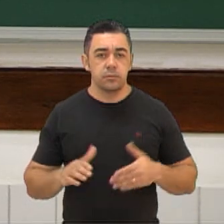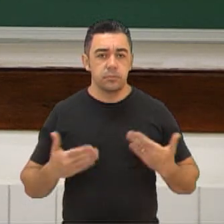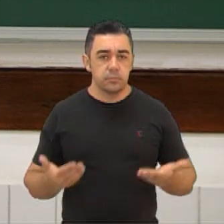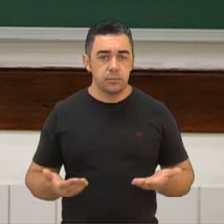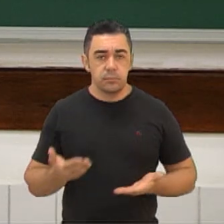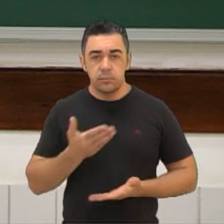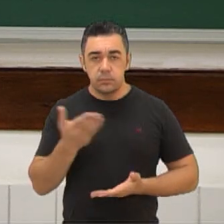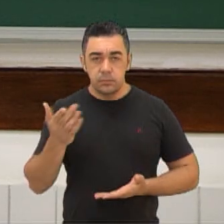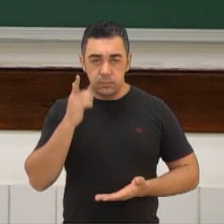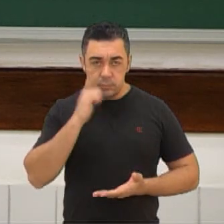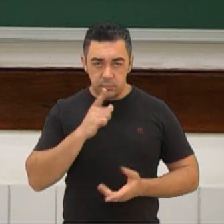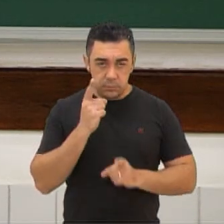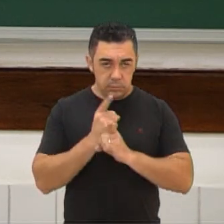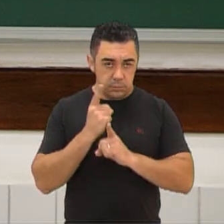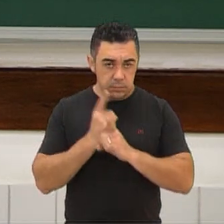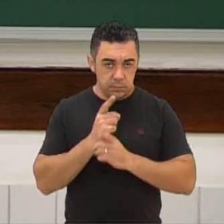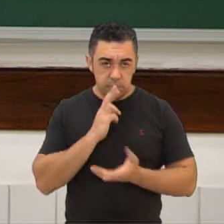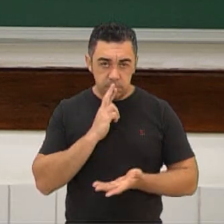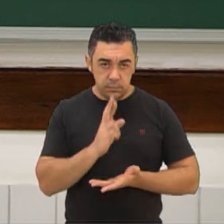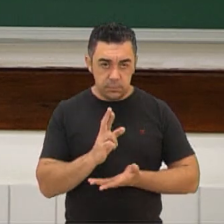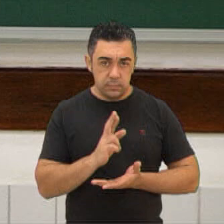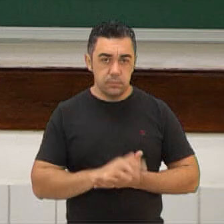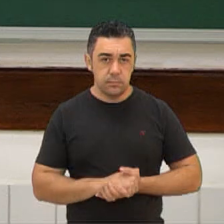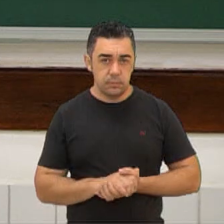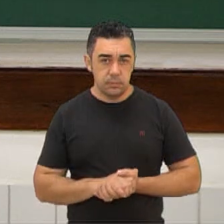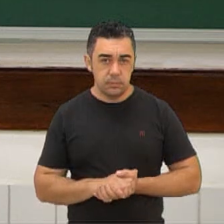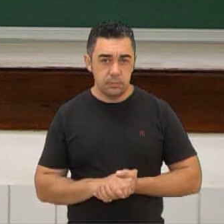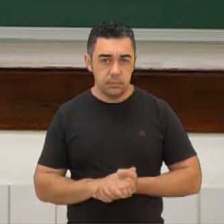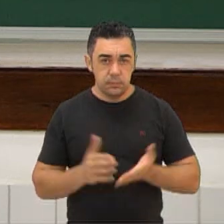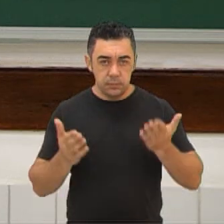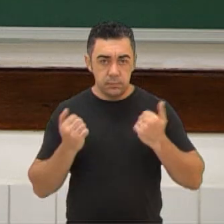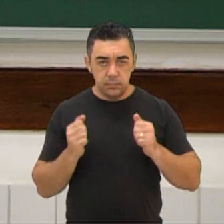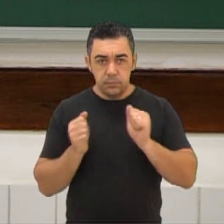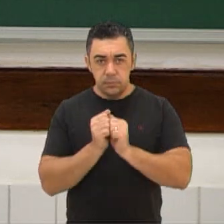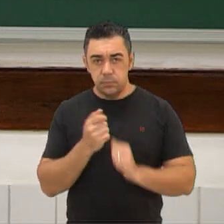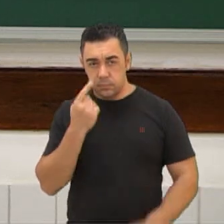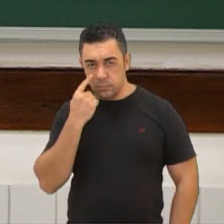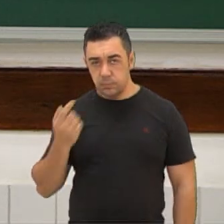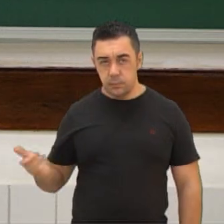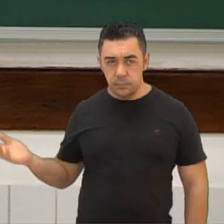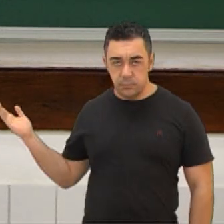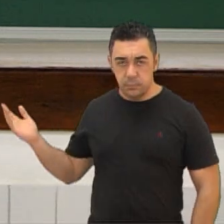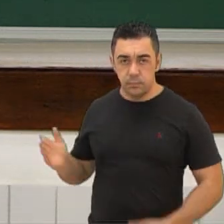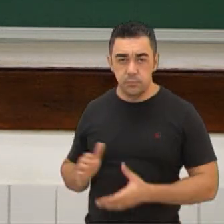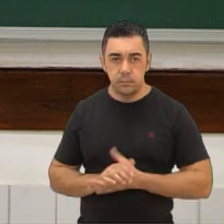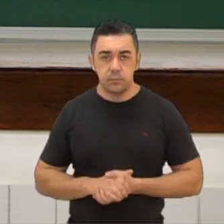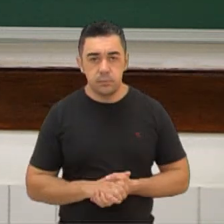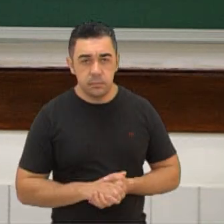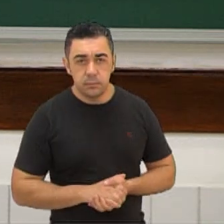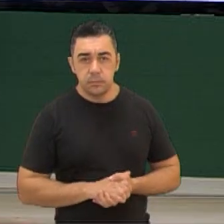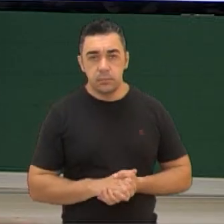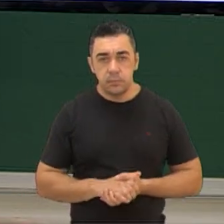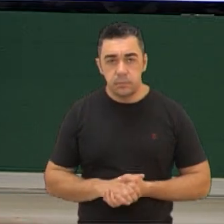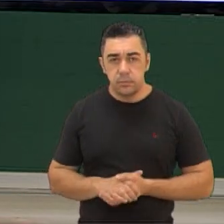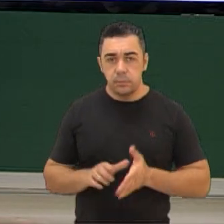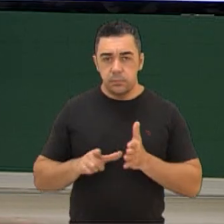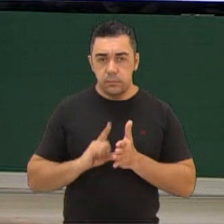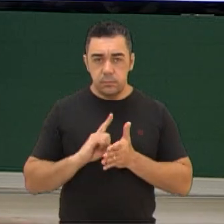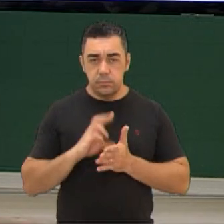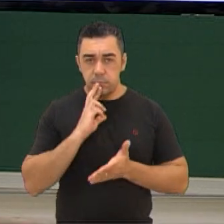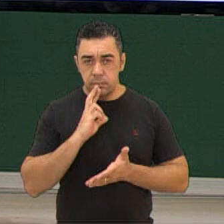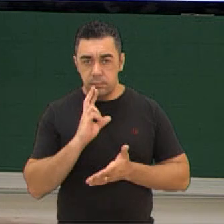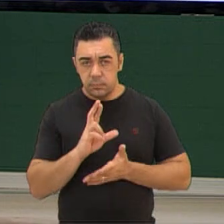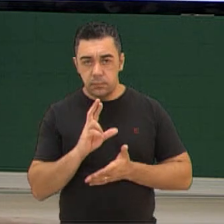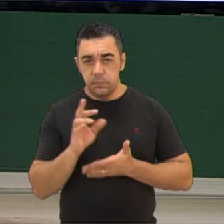Então, alunos, conseguiram identificar o resultado? Vem com o professor aqui na tela, vamos conferir. Só antes da gente